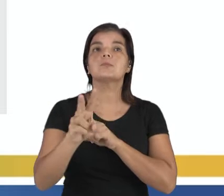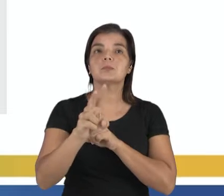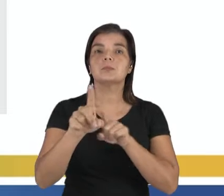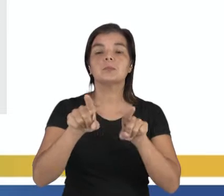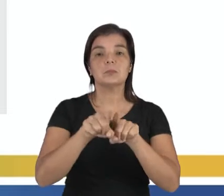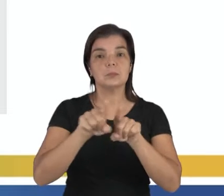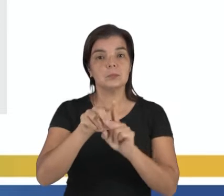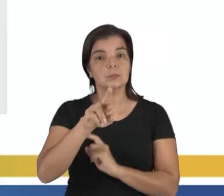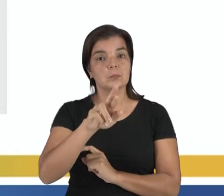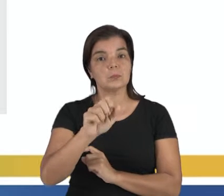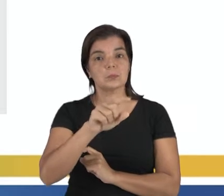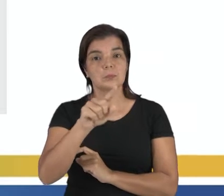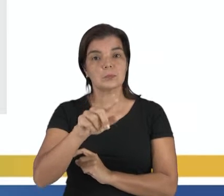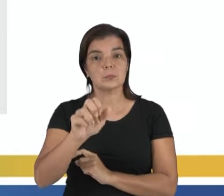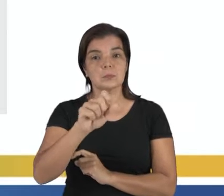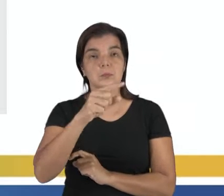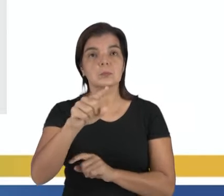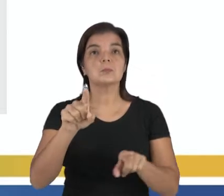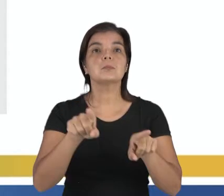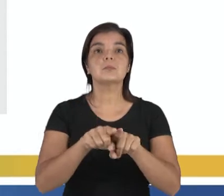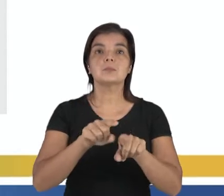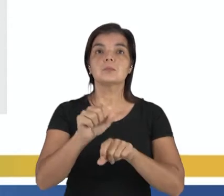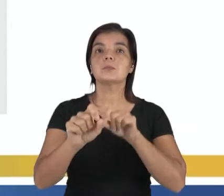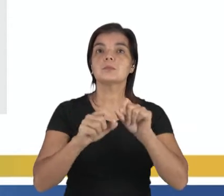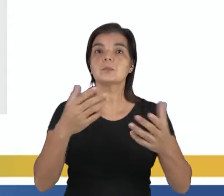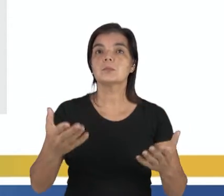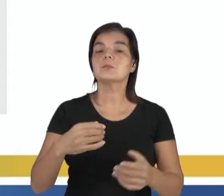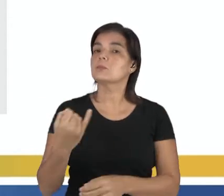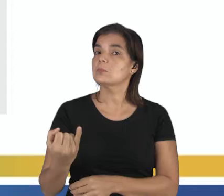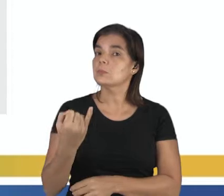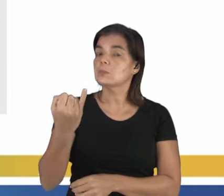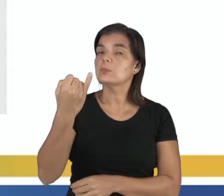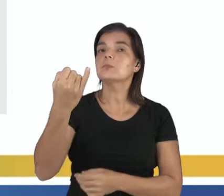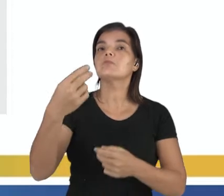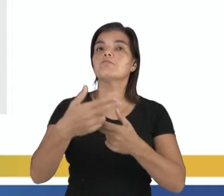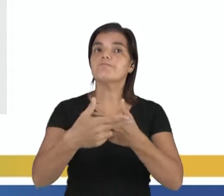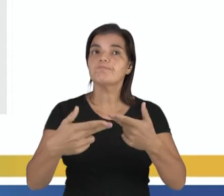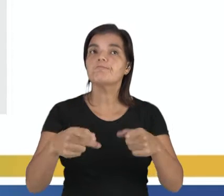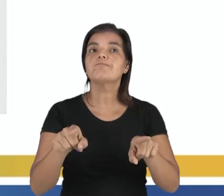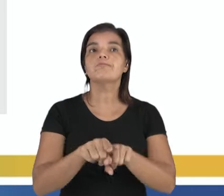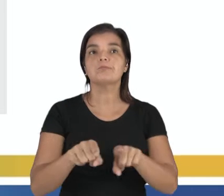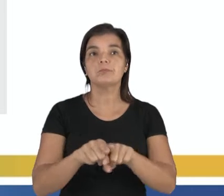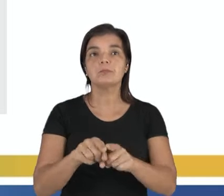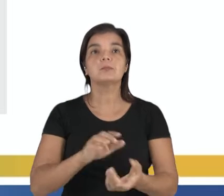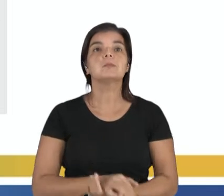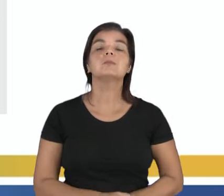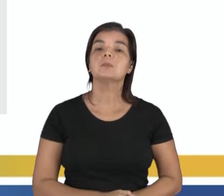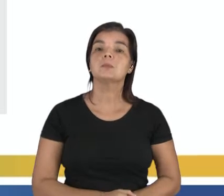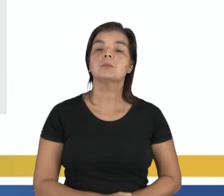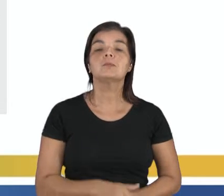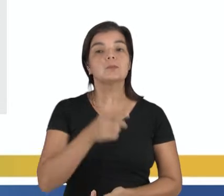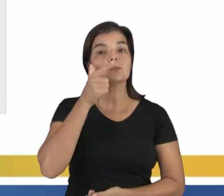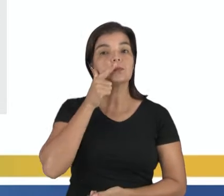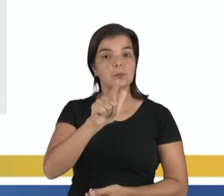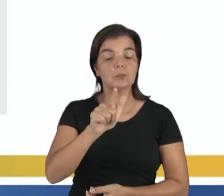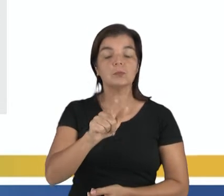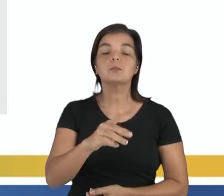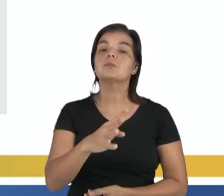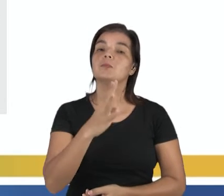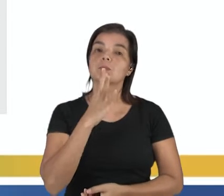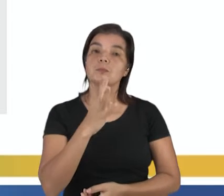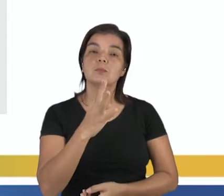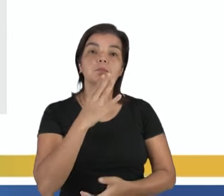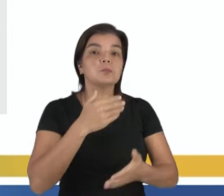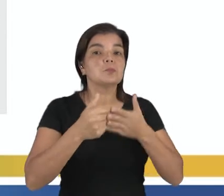eu disse, a razão, né, considerada, então, o instrumento mais importante, dos maiores, né, para se alcançar,